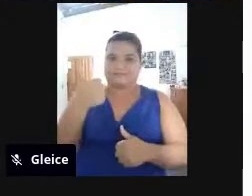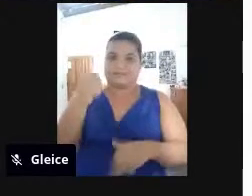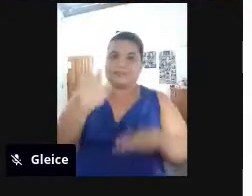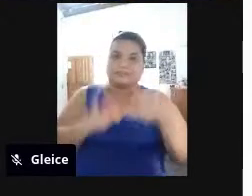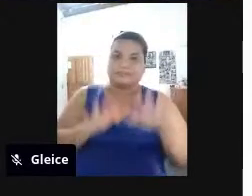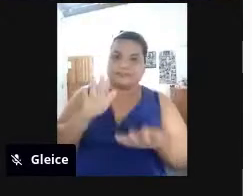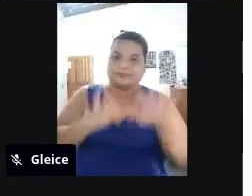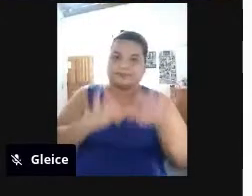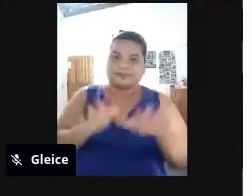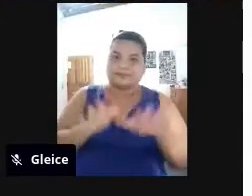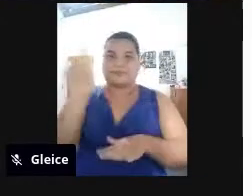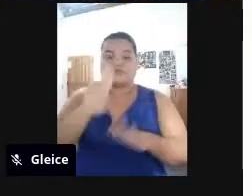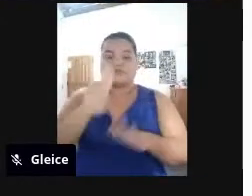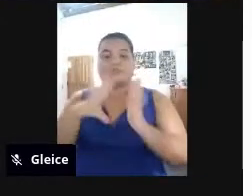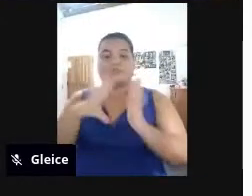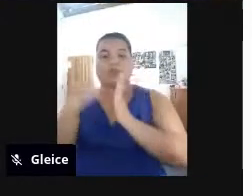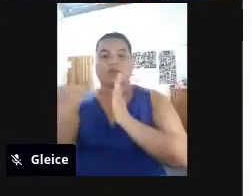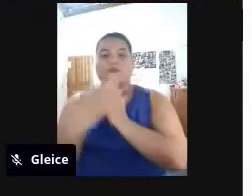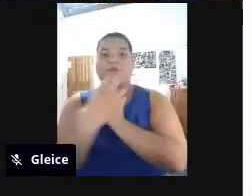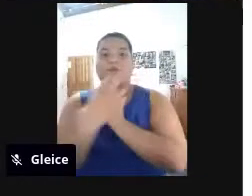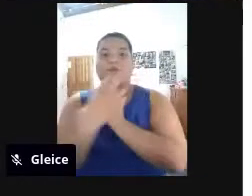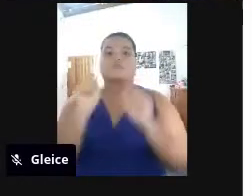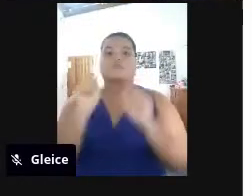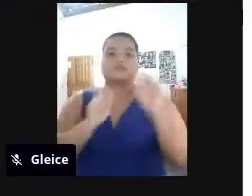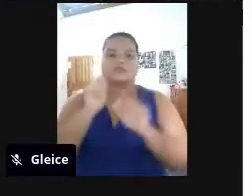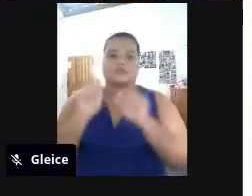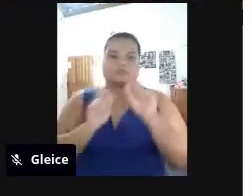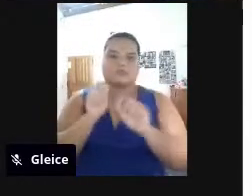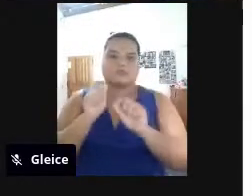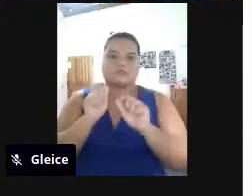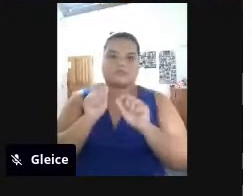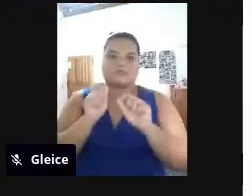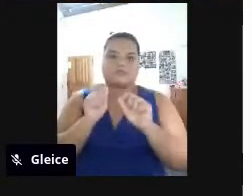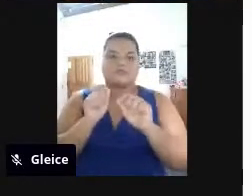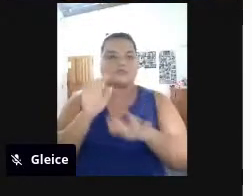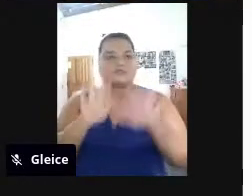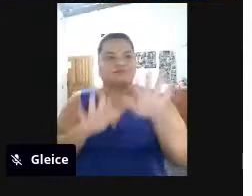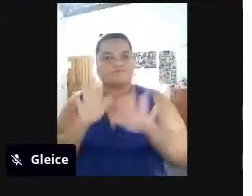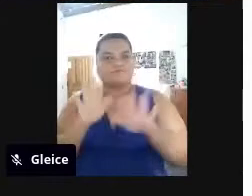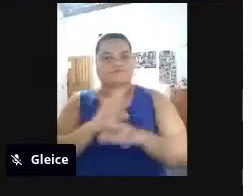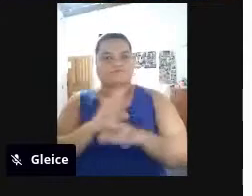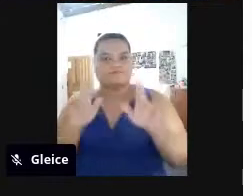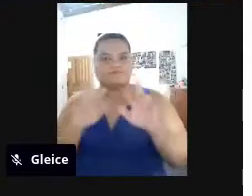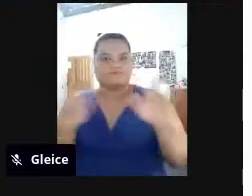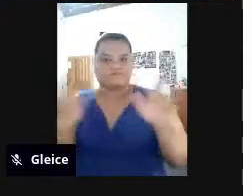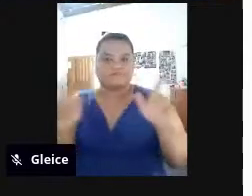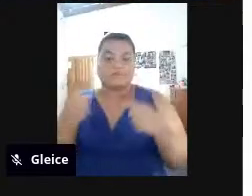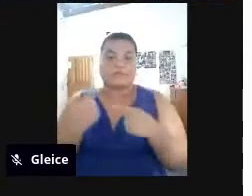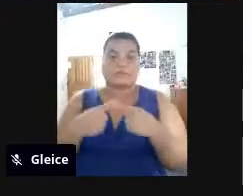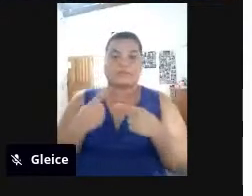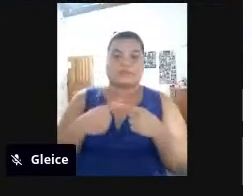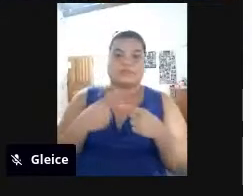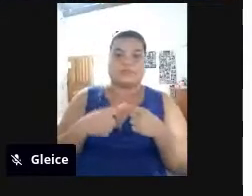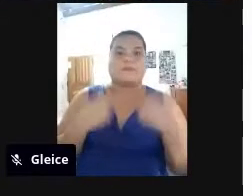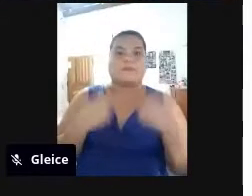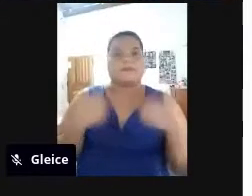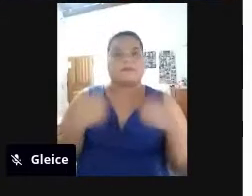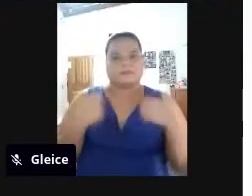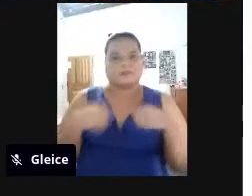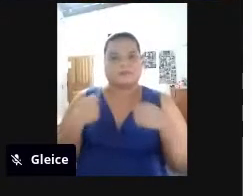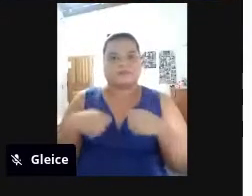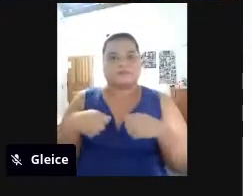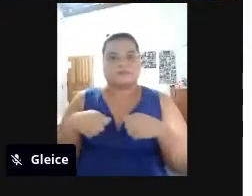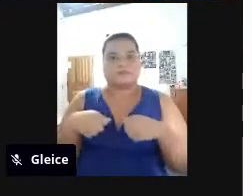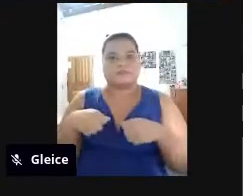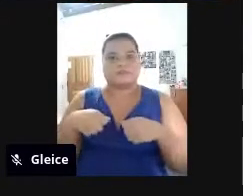opções de carboidratos que não são integrais. Por quê? Porque a gente tem que otimizar a digestão e a